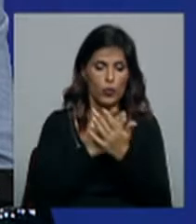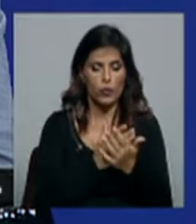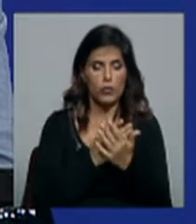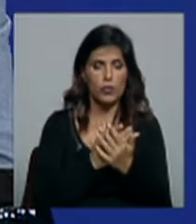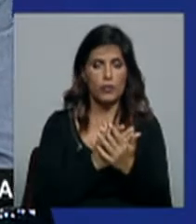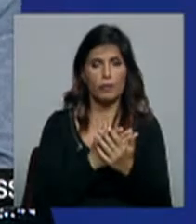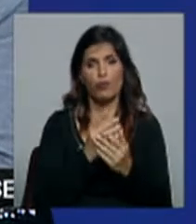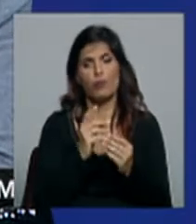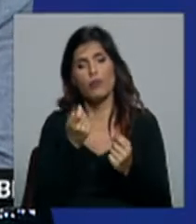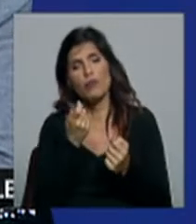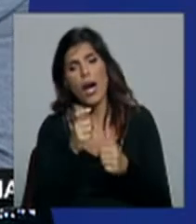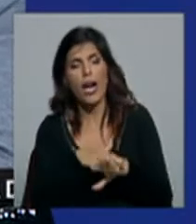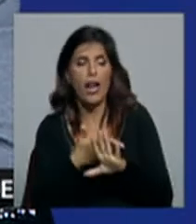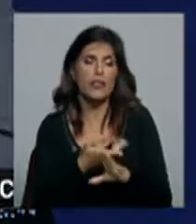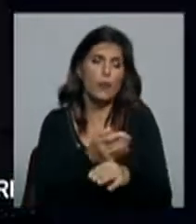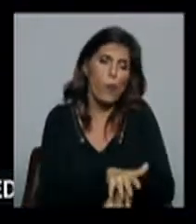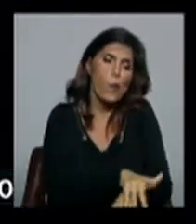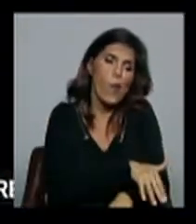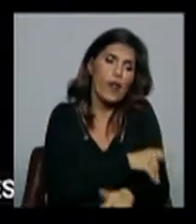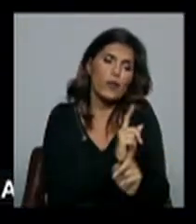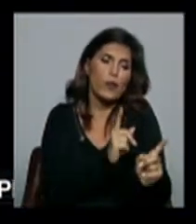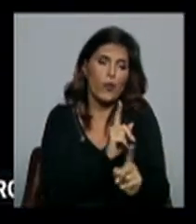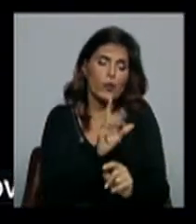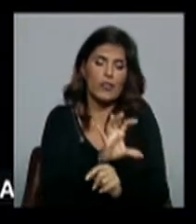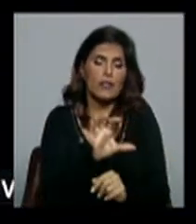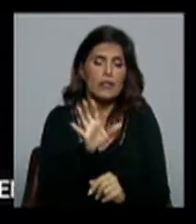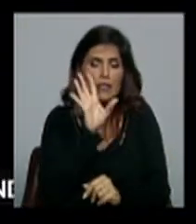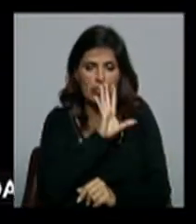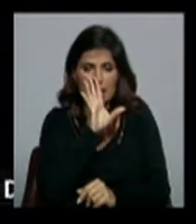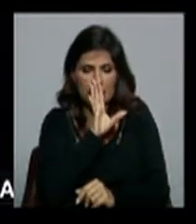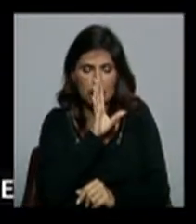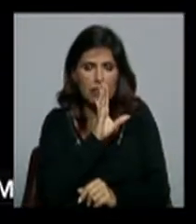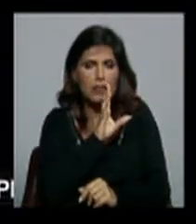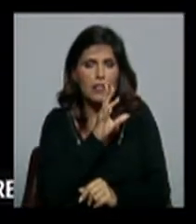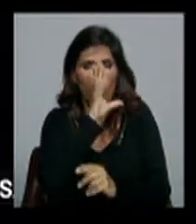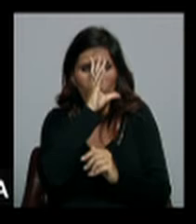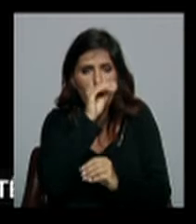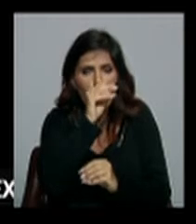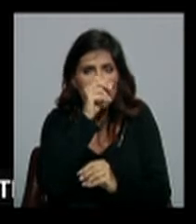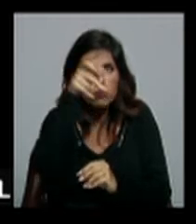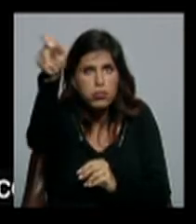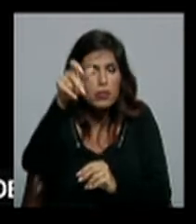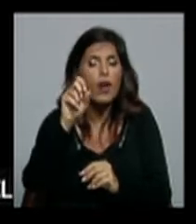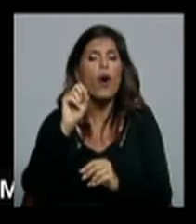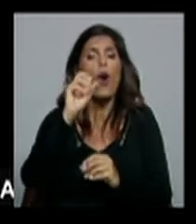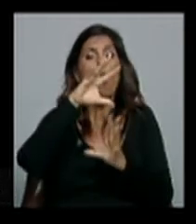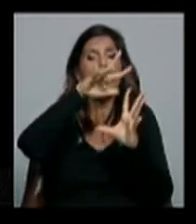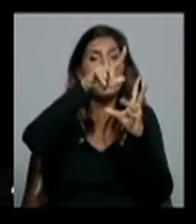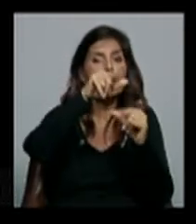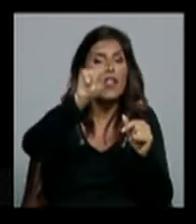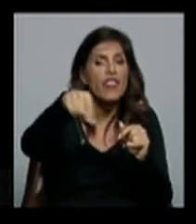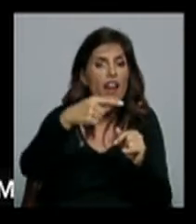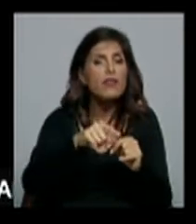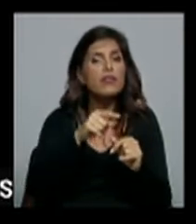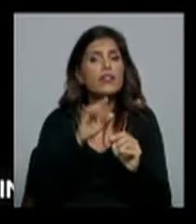poético, se calhar, do que científico, e que diz-nos que, quem diria que mesmo planetas e luas vagabundas, que têm que ser aqui muito bem específicos, este modelo é